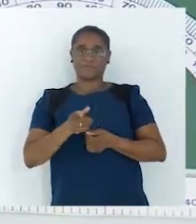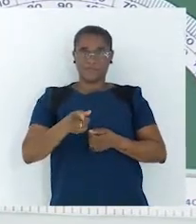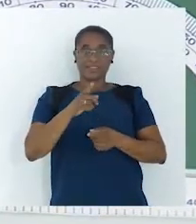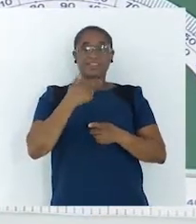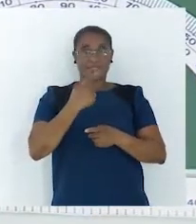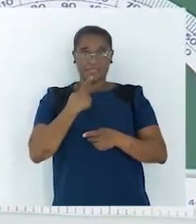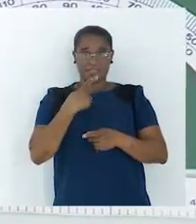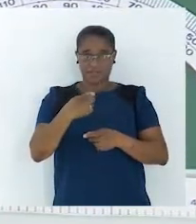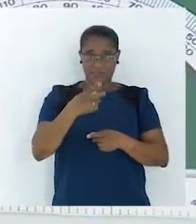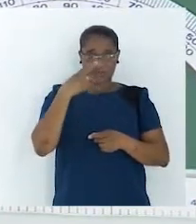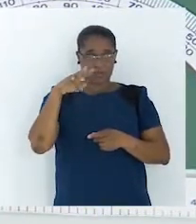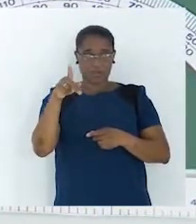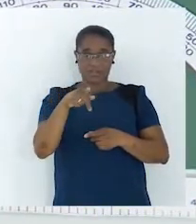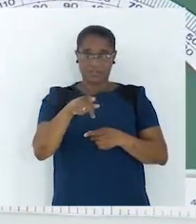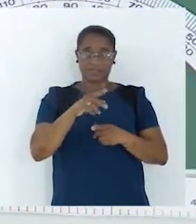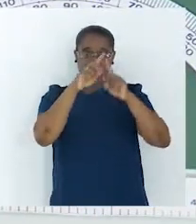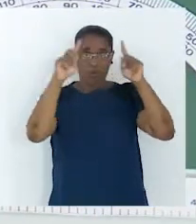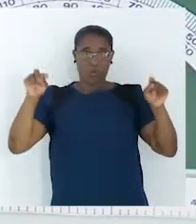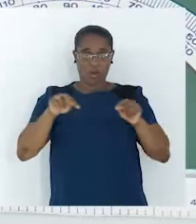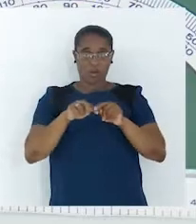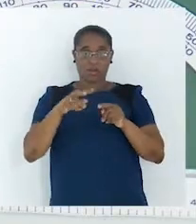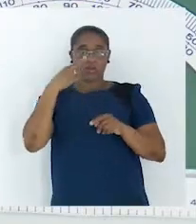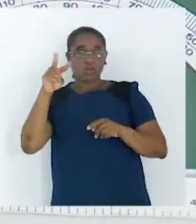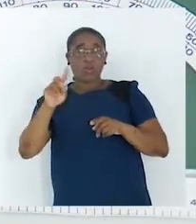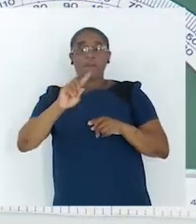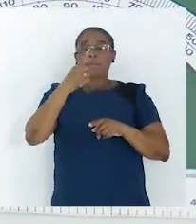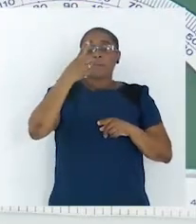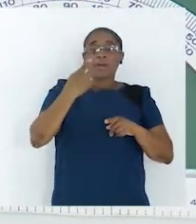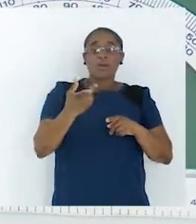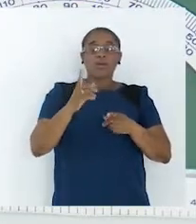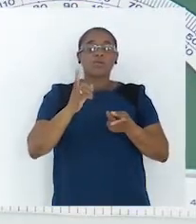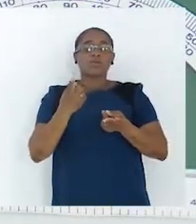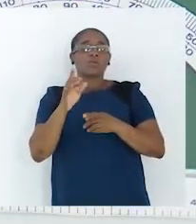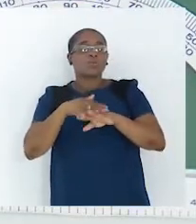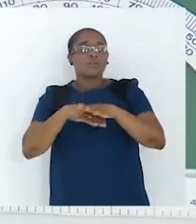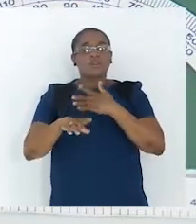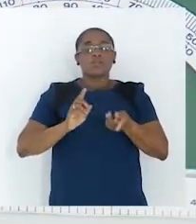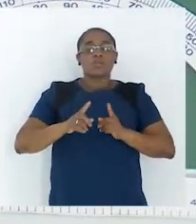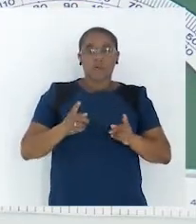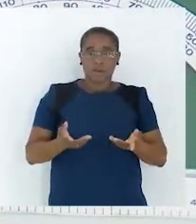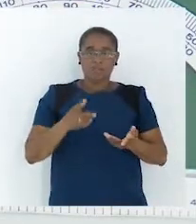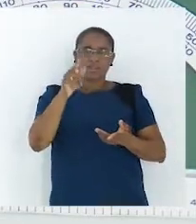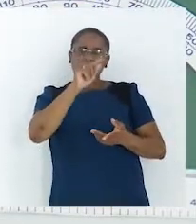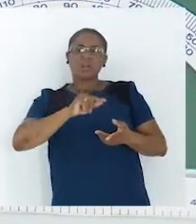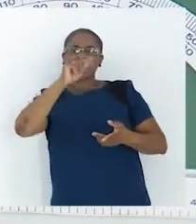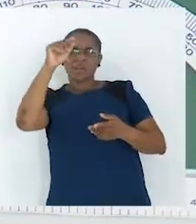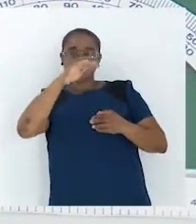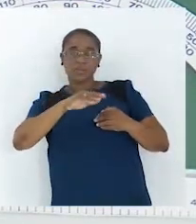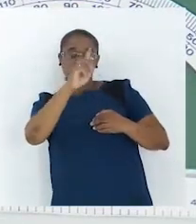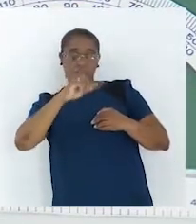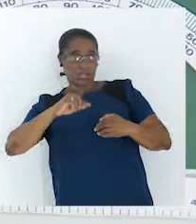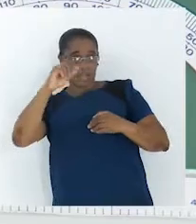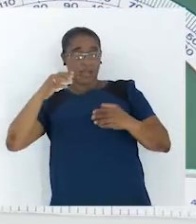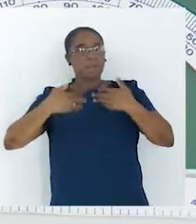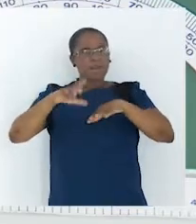Então vamos ver o primeiro passo o que devemos fazer a parte temos radical' radical mas também temos um